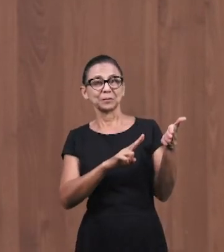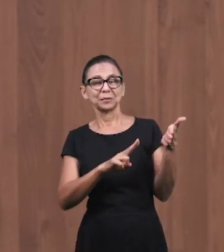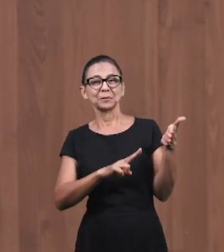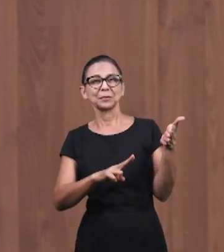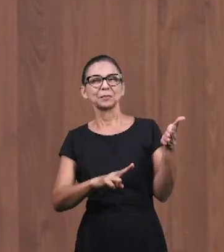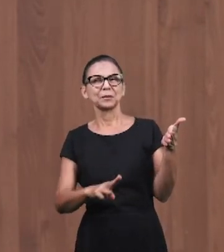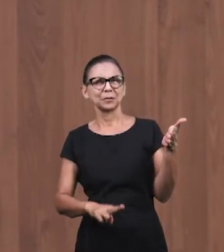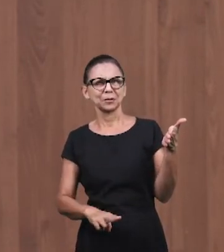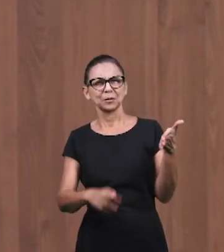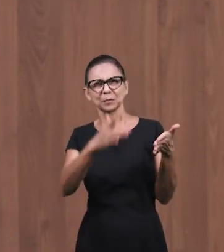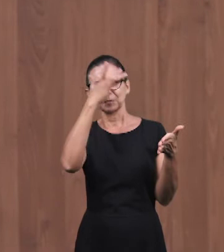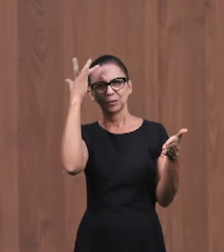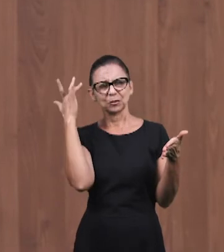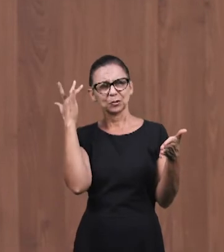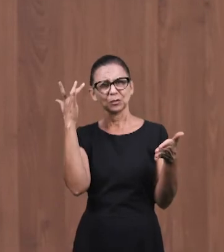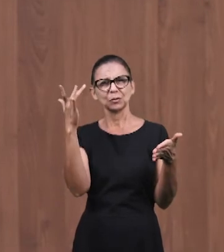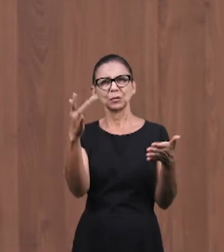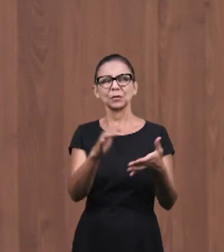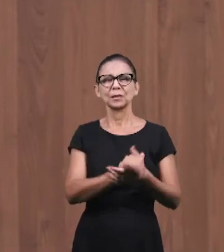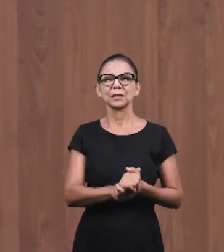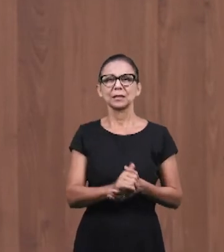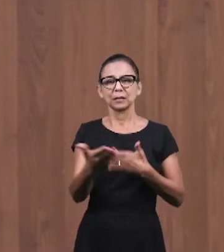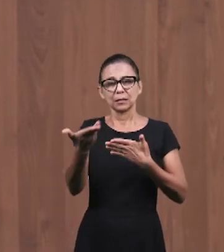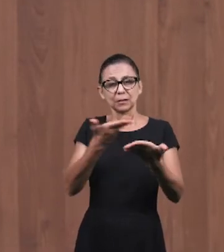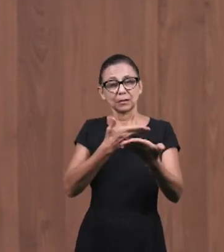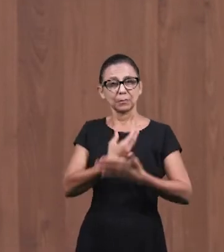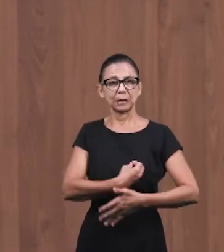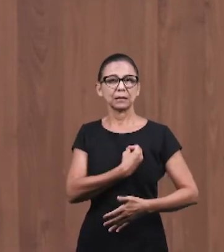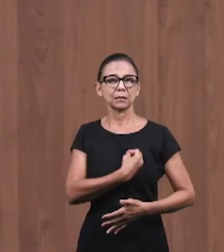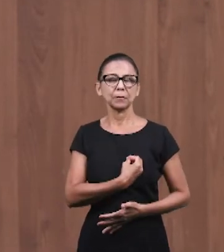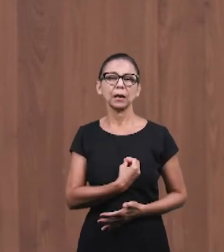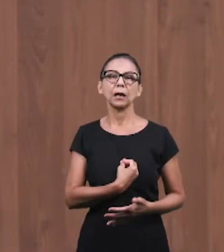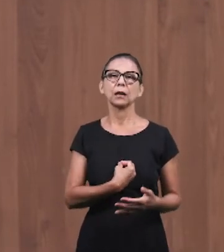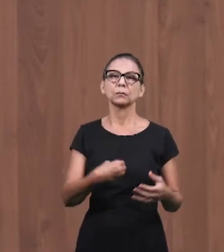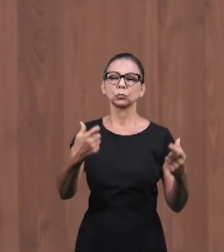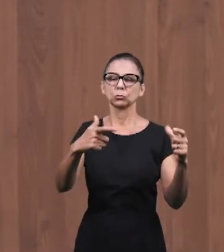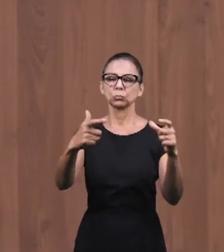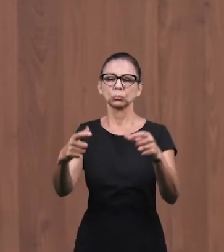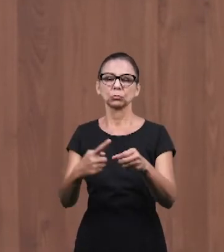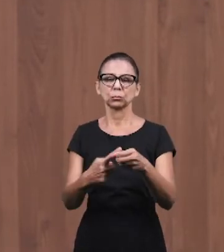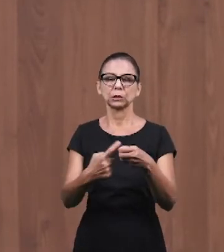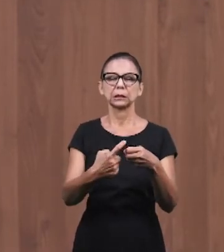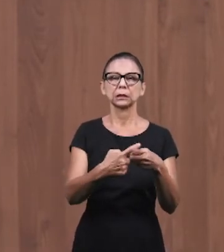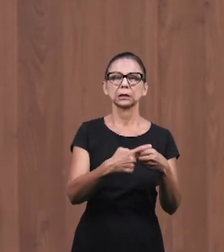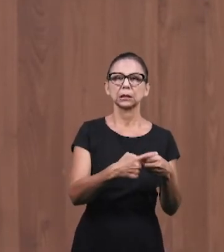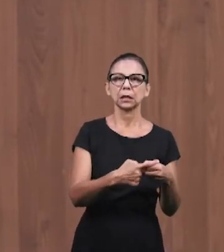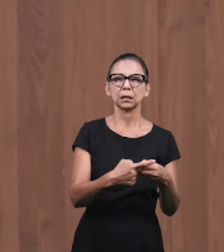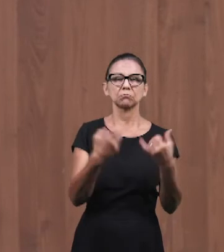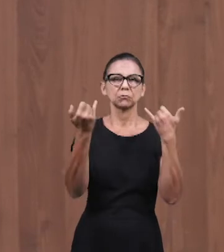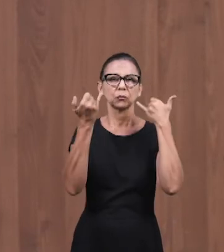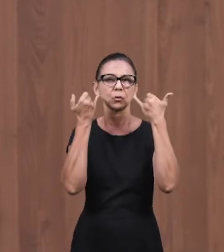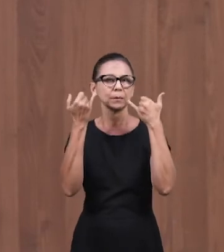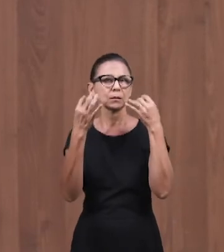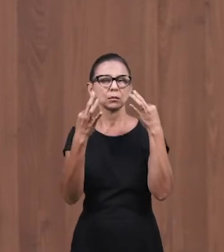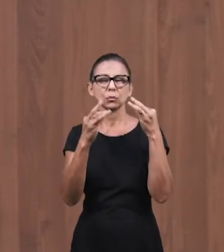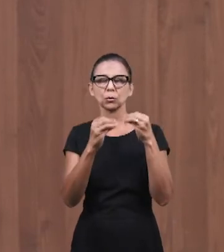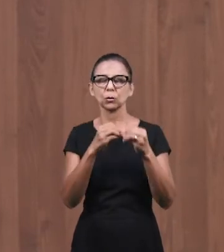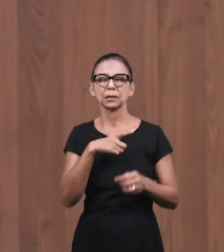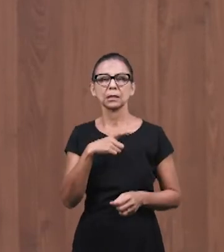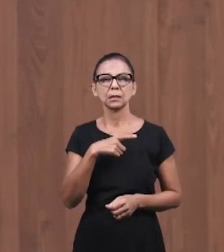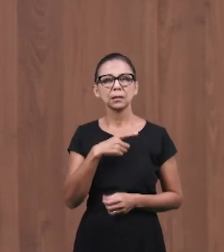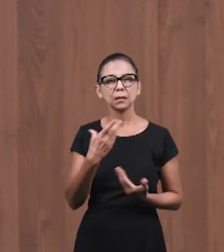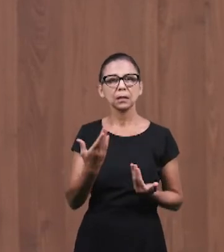dos irmãos que contribuíram com os vídeos, e também as suas cidades, de onde são os irmãos, as igrejas, todas as informações para